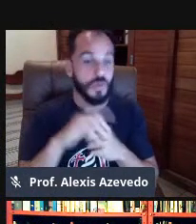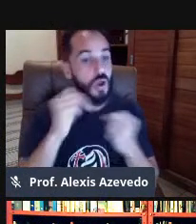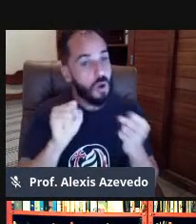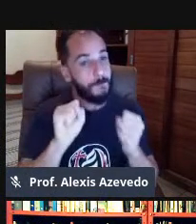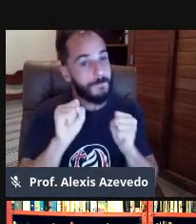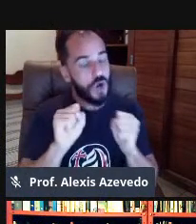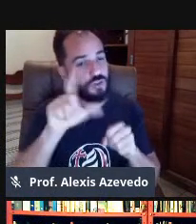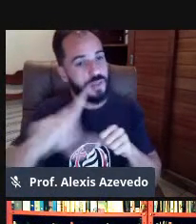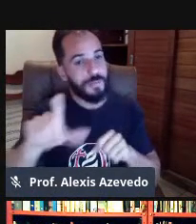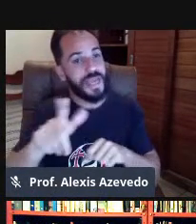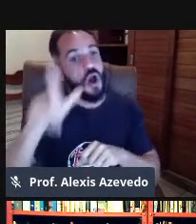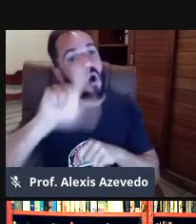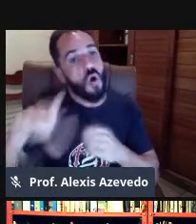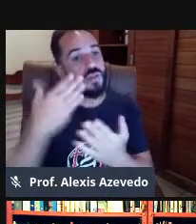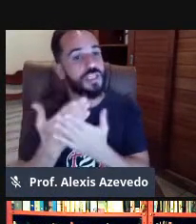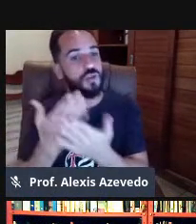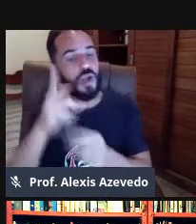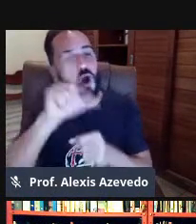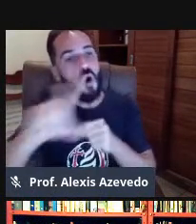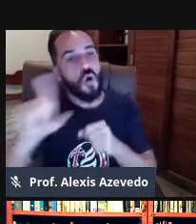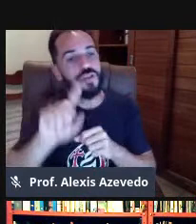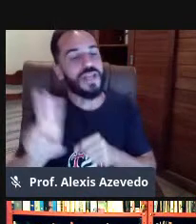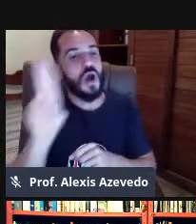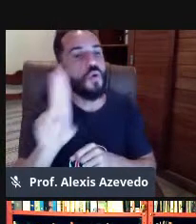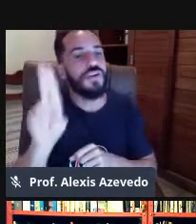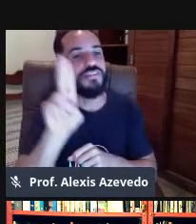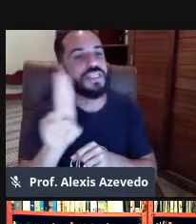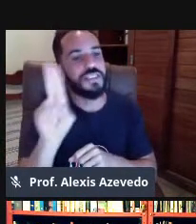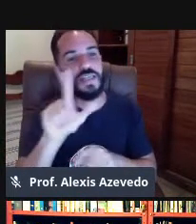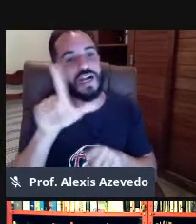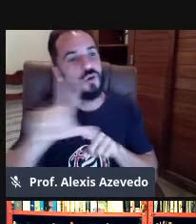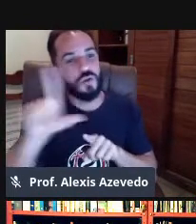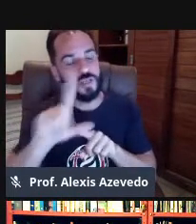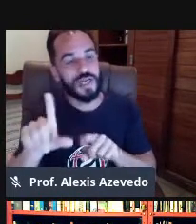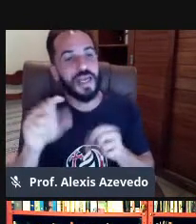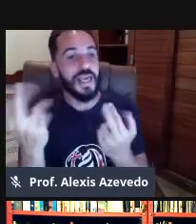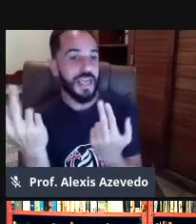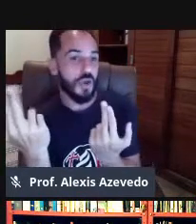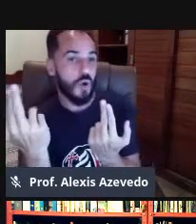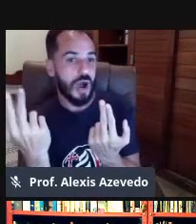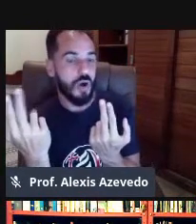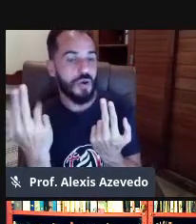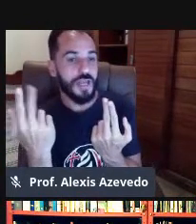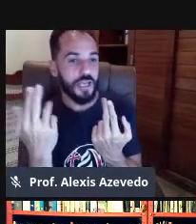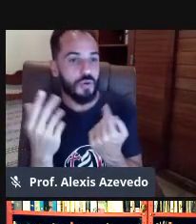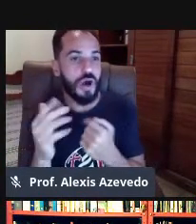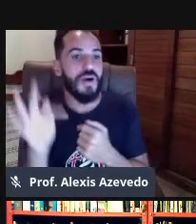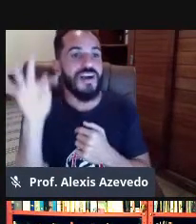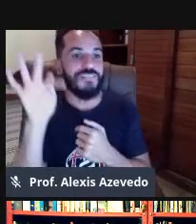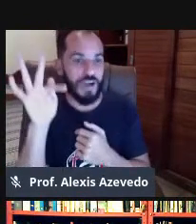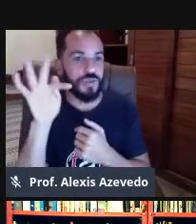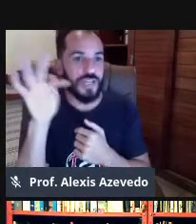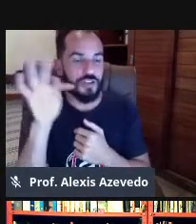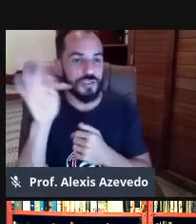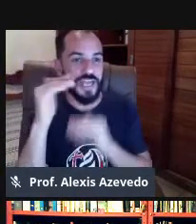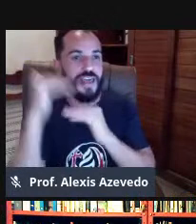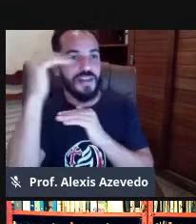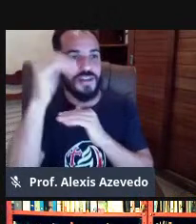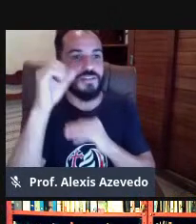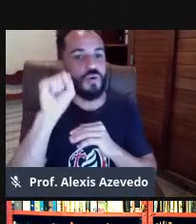né? Desde que seja cursos de nível superior reconhecido pelo MEC ou pelo Conselho Estadual